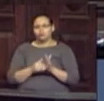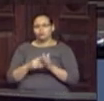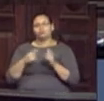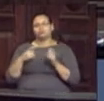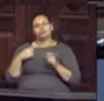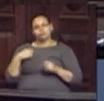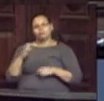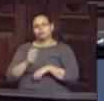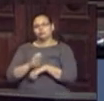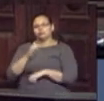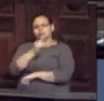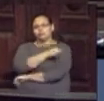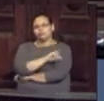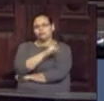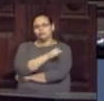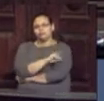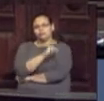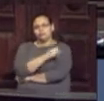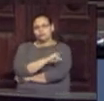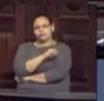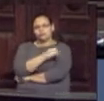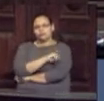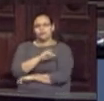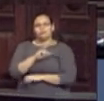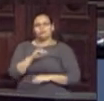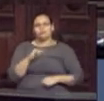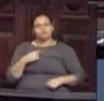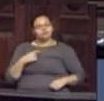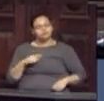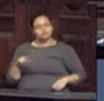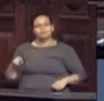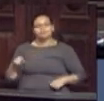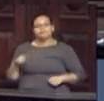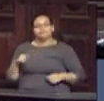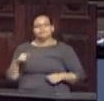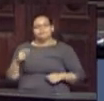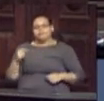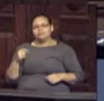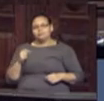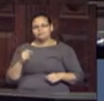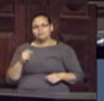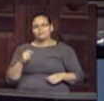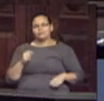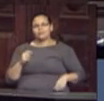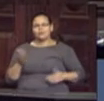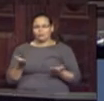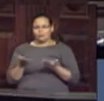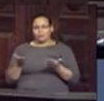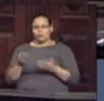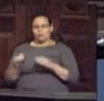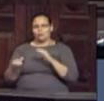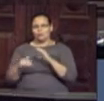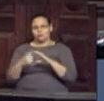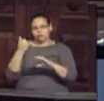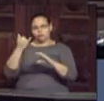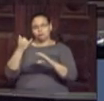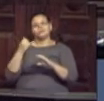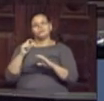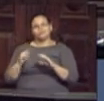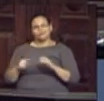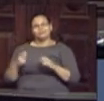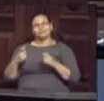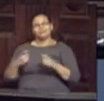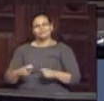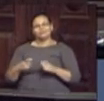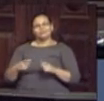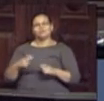Janeiro, saltitam, espocam situações, né? E acabei de receber agora um WhatsApp de uma comunidade escolar de